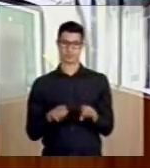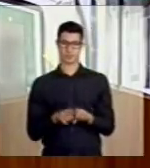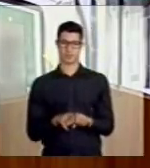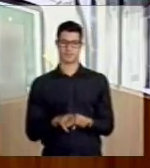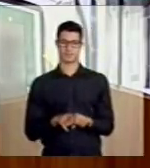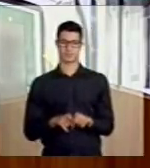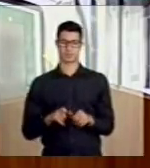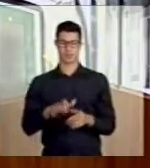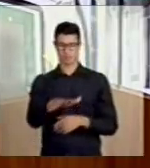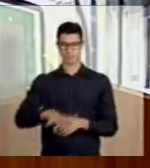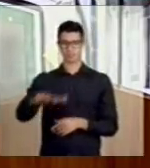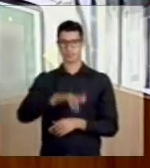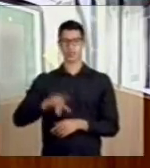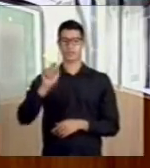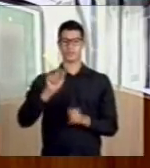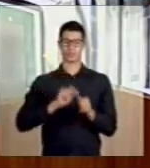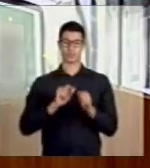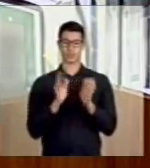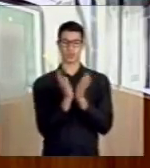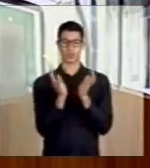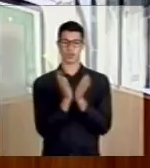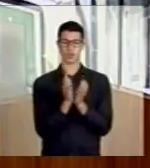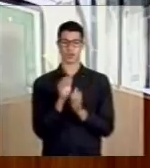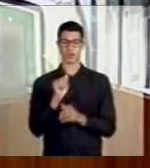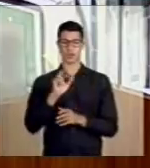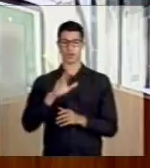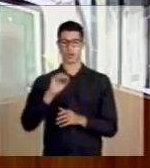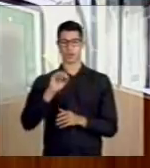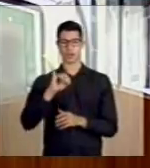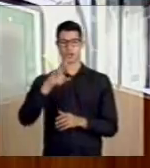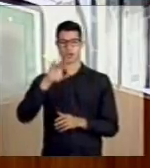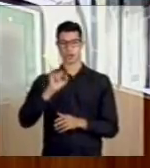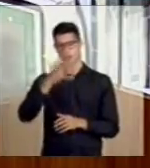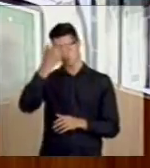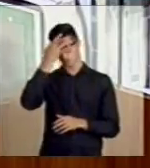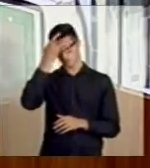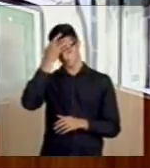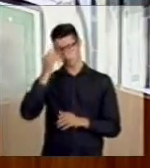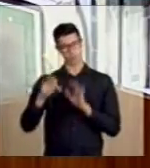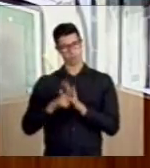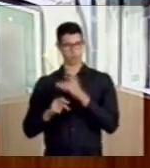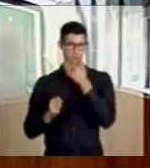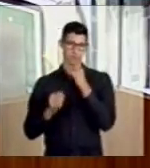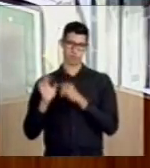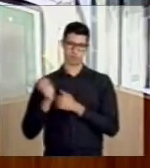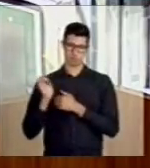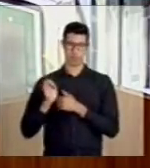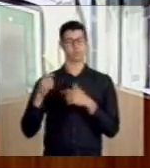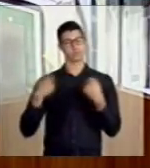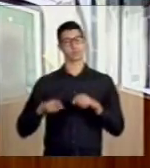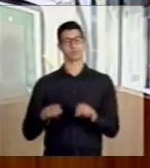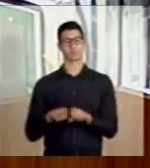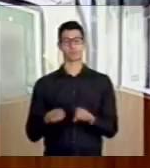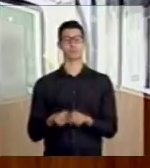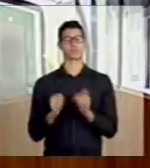as abordagem que fez o Grupo Arco-Íris de Conscientização Homossexual, a propósito precisamente